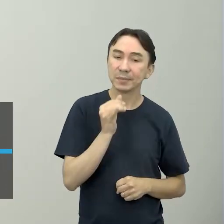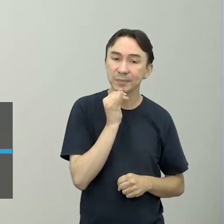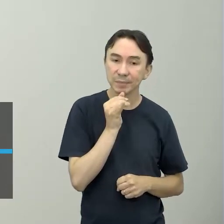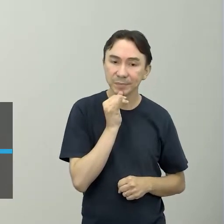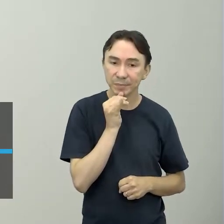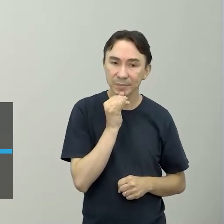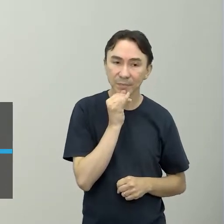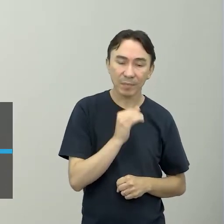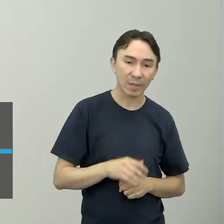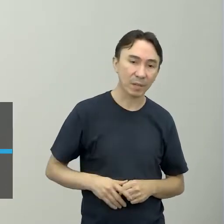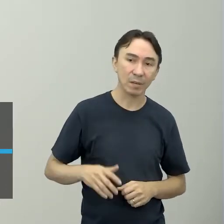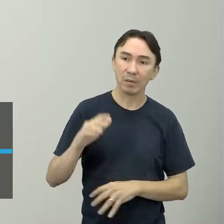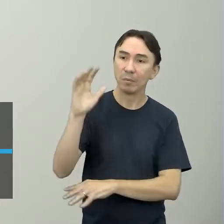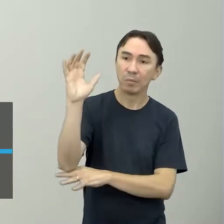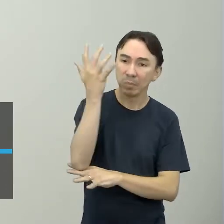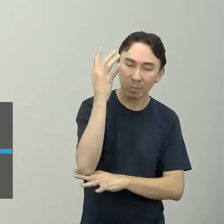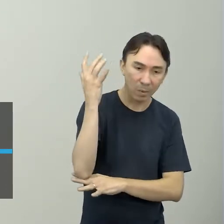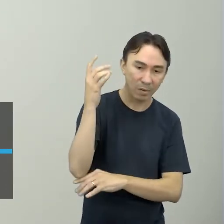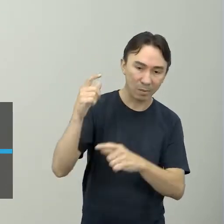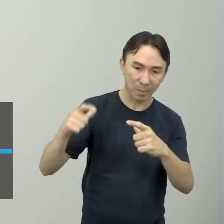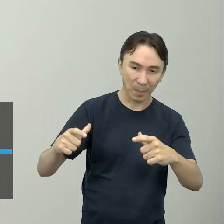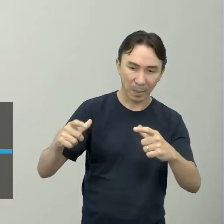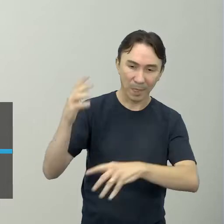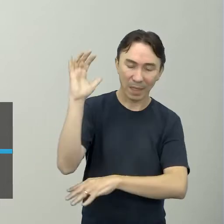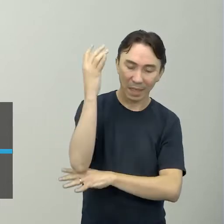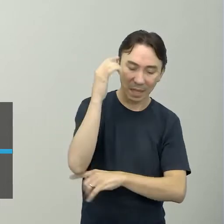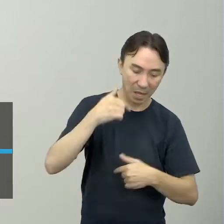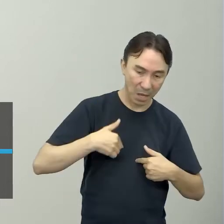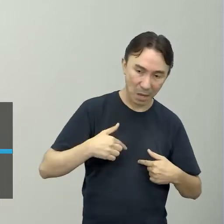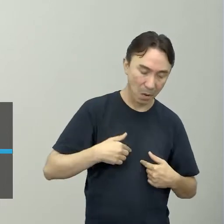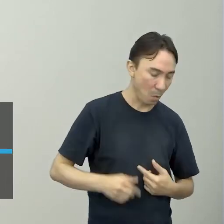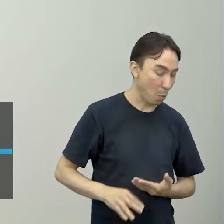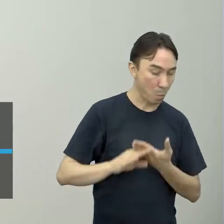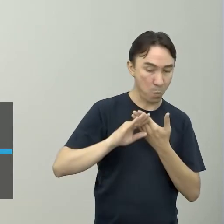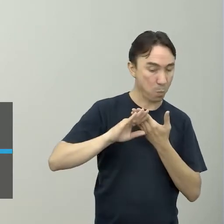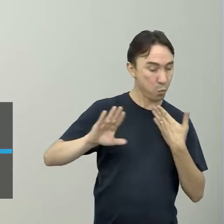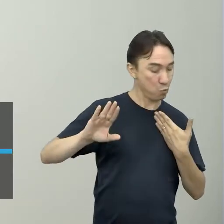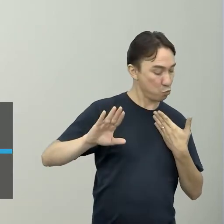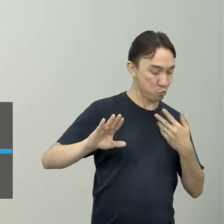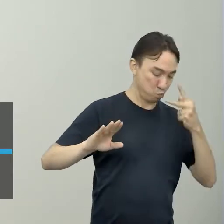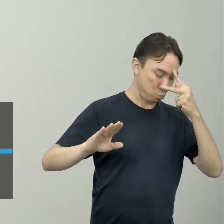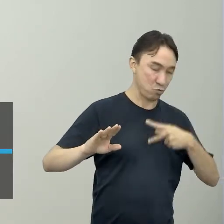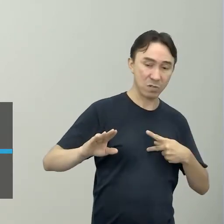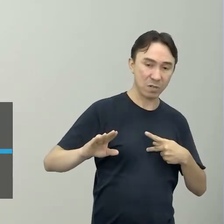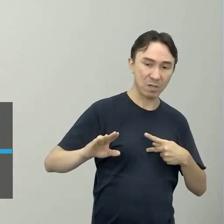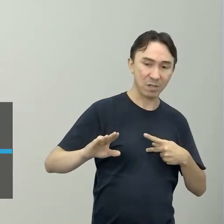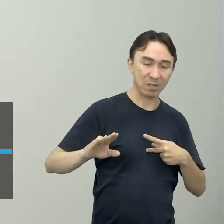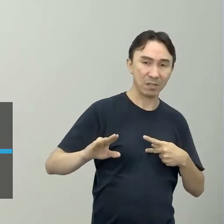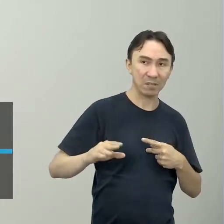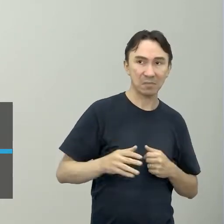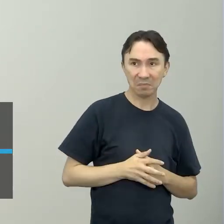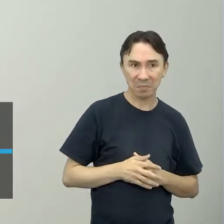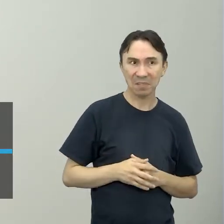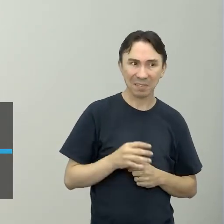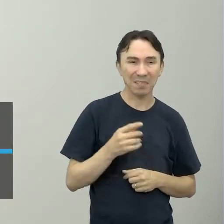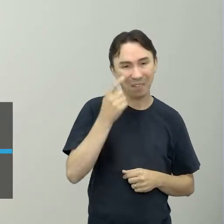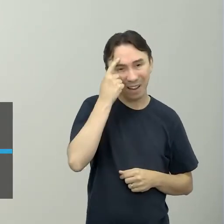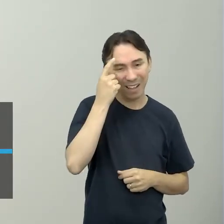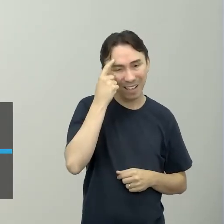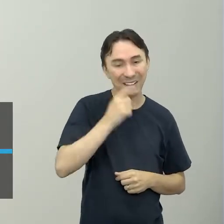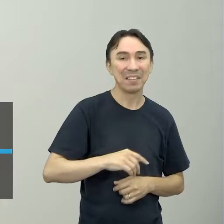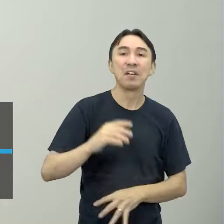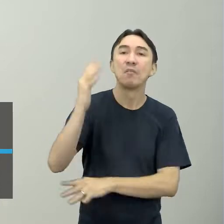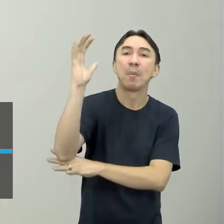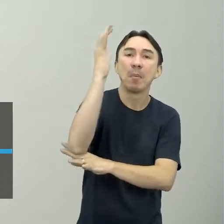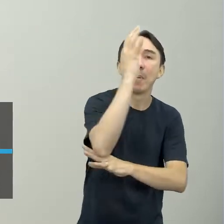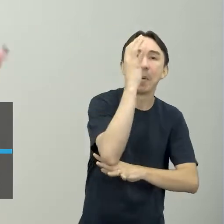está separado da gente, né? Que dessa questão, vamos salvar as florestas, a gente fala, mas eu não moro na floresta. Tá, mas isso tem um